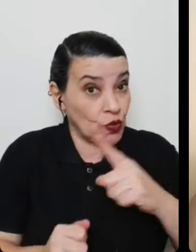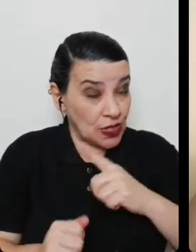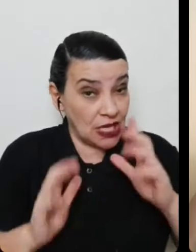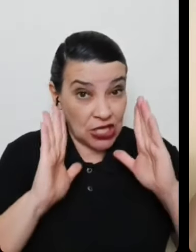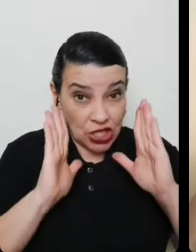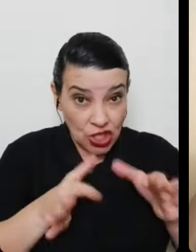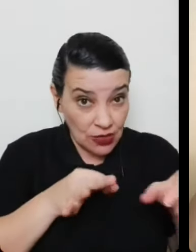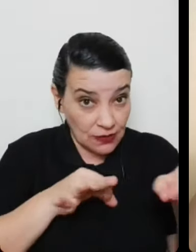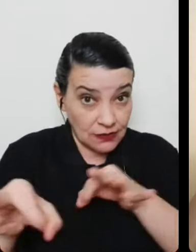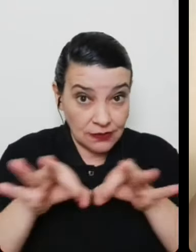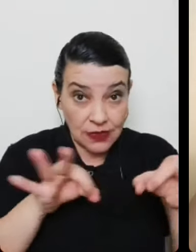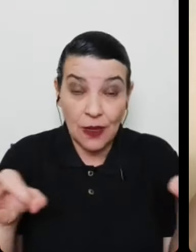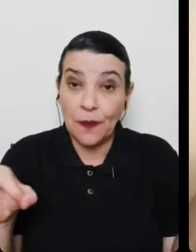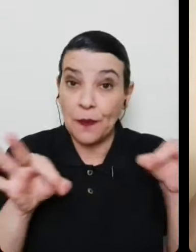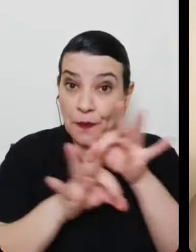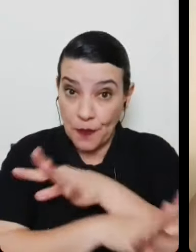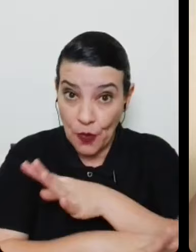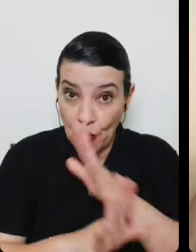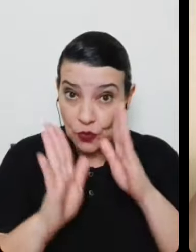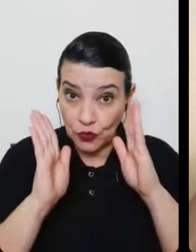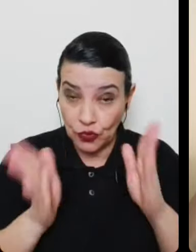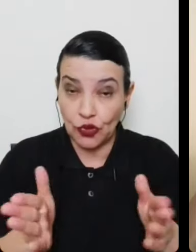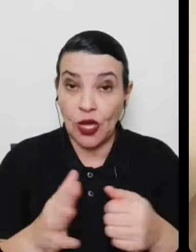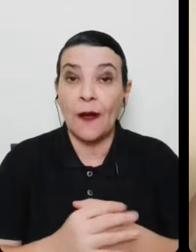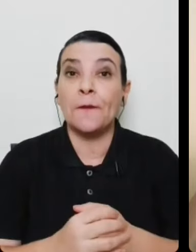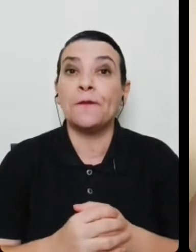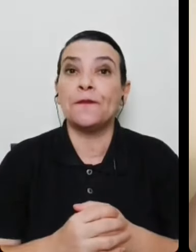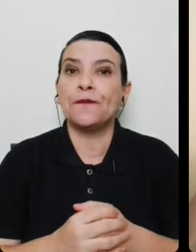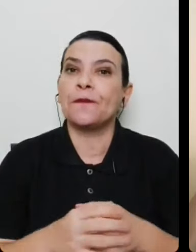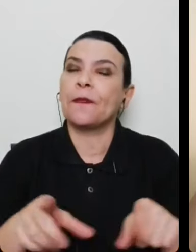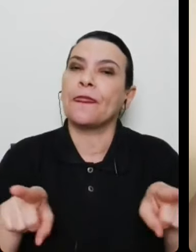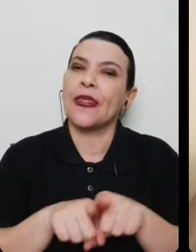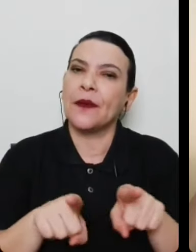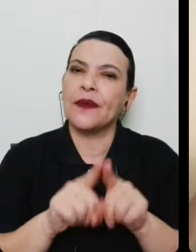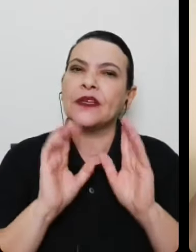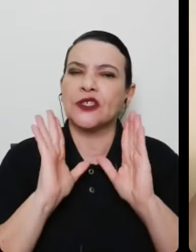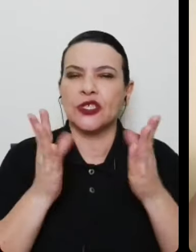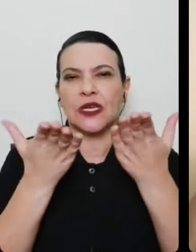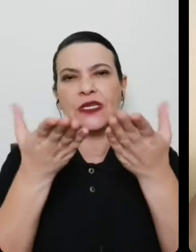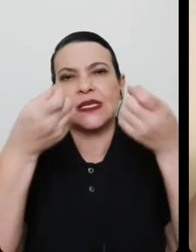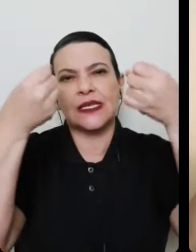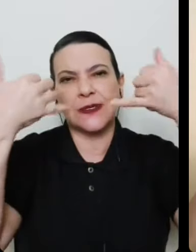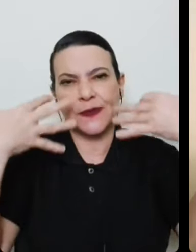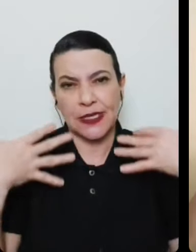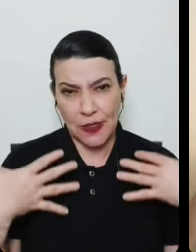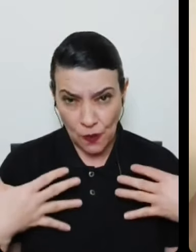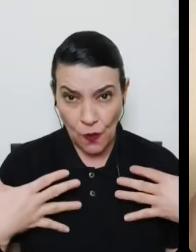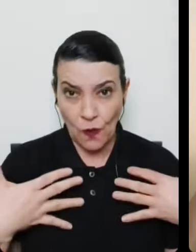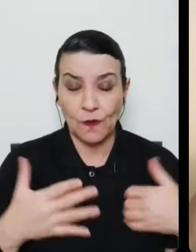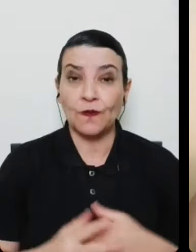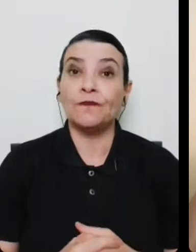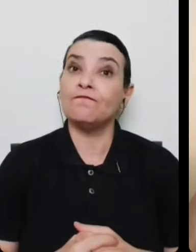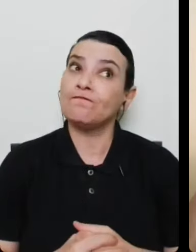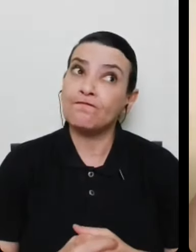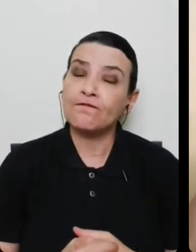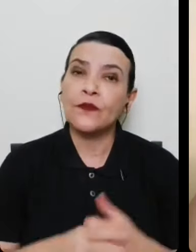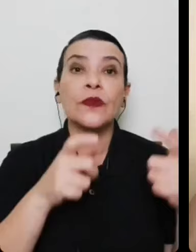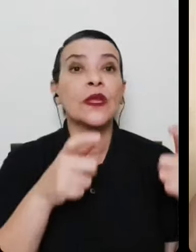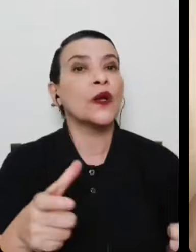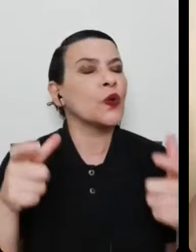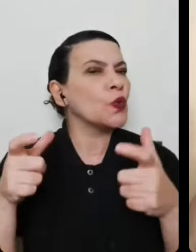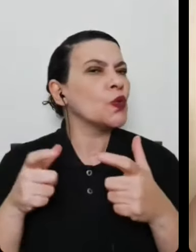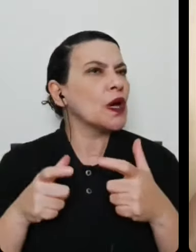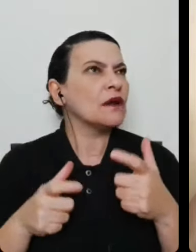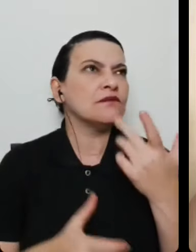mesa, né? De partida, né? Como você bem sinalizou, nesses espaços, o que você